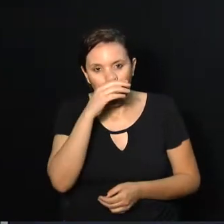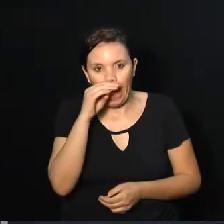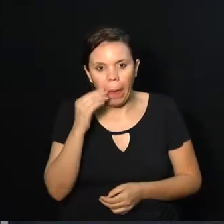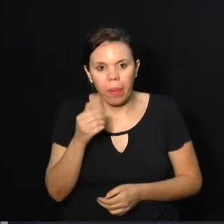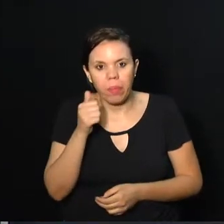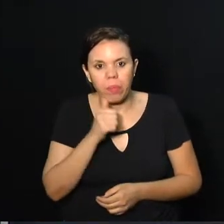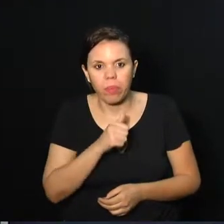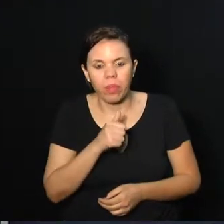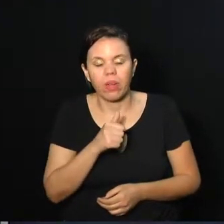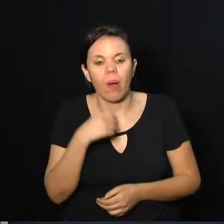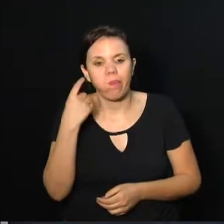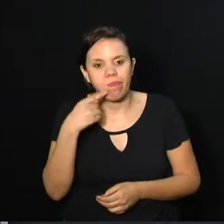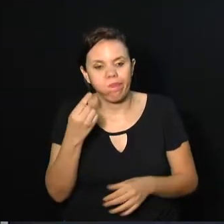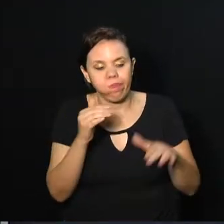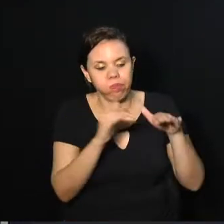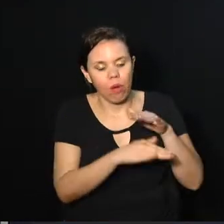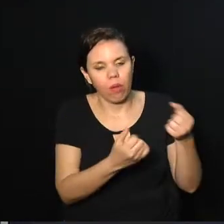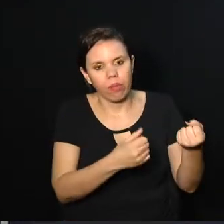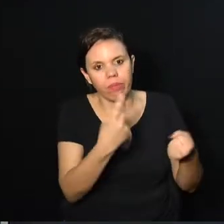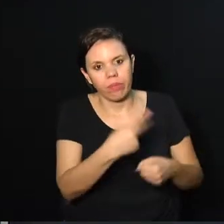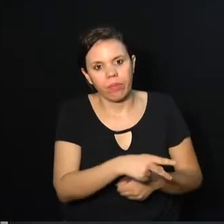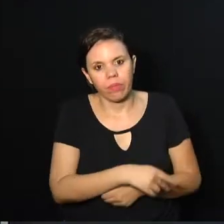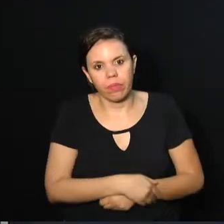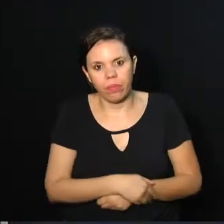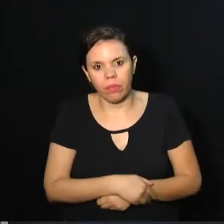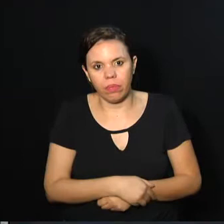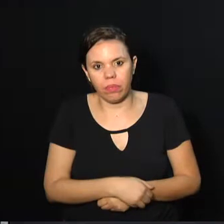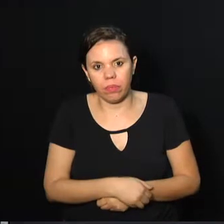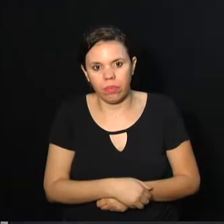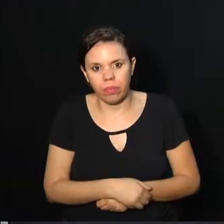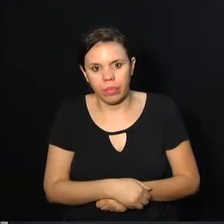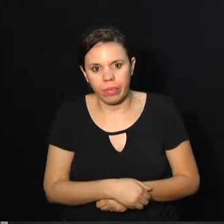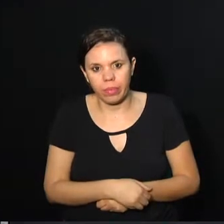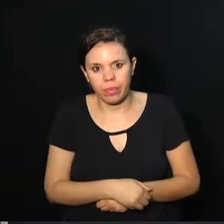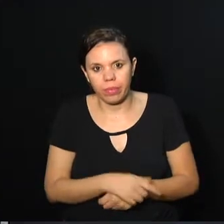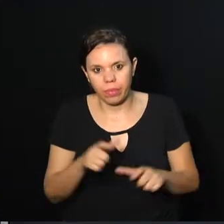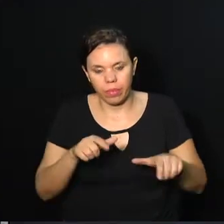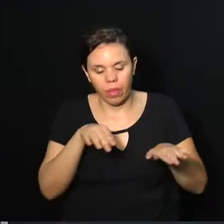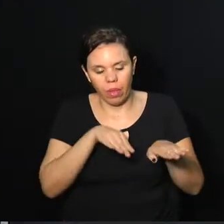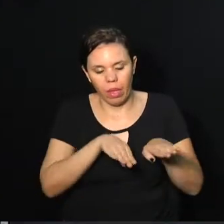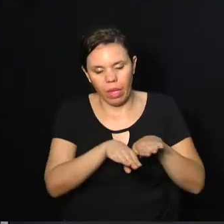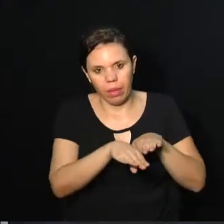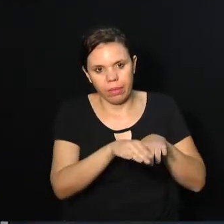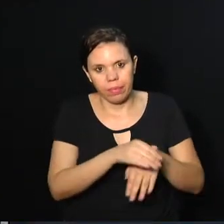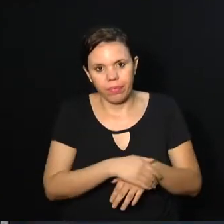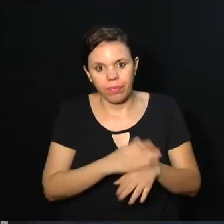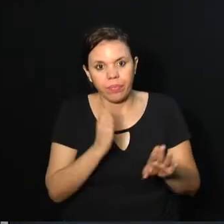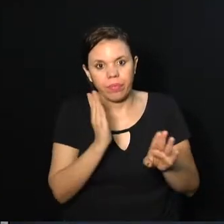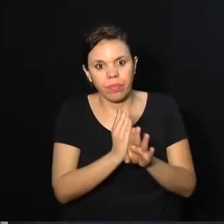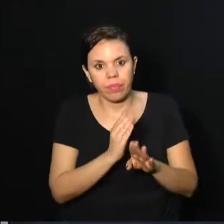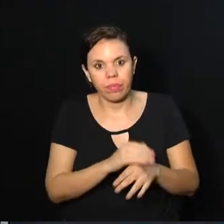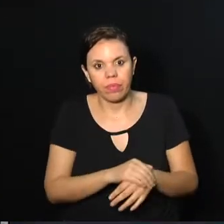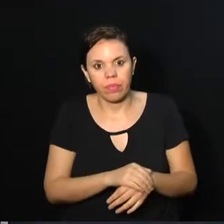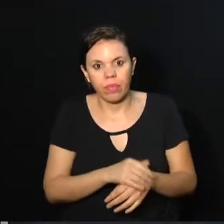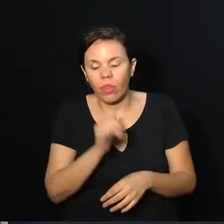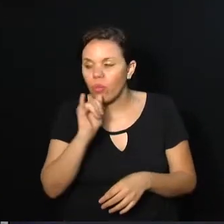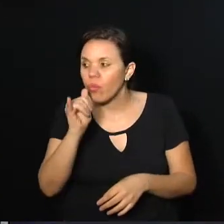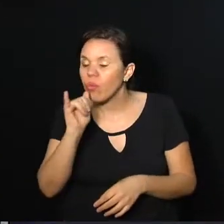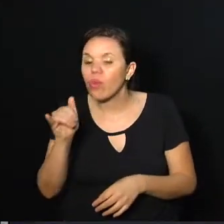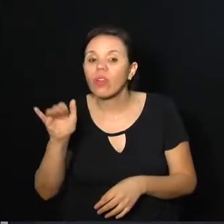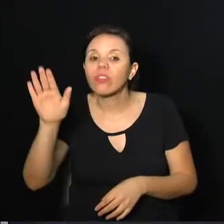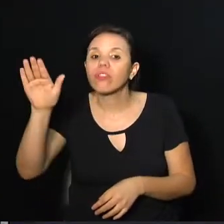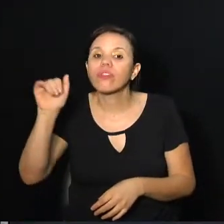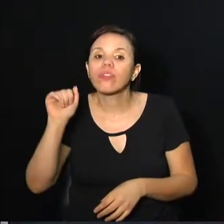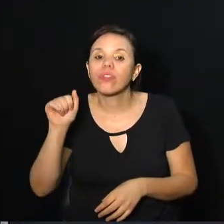advogada guardava o carro lá, que tinha um negócio do carro lá, onde guarda, negócio de estacionamento, né? Ele localizou tudo. Foi lá e falou pro cara do